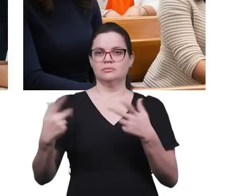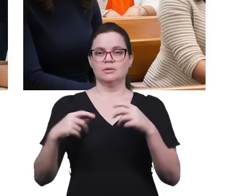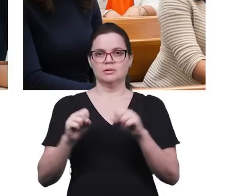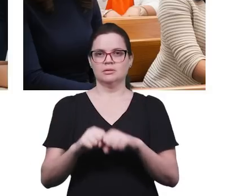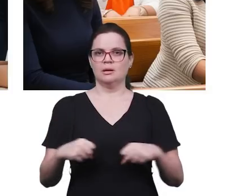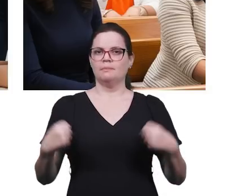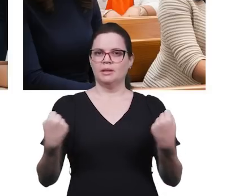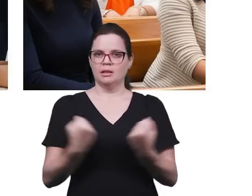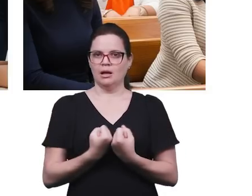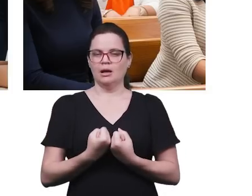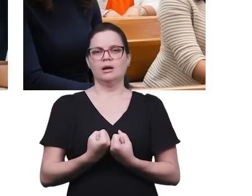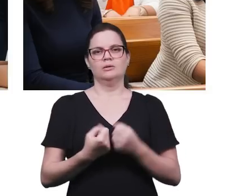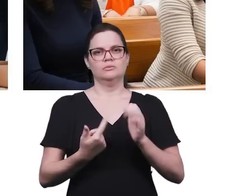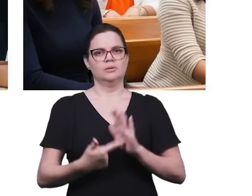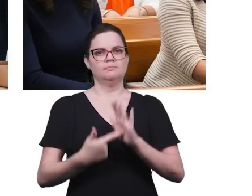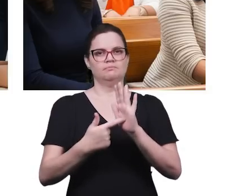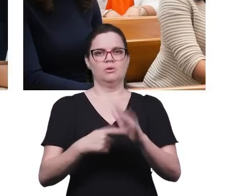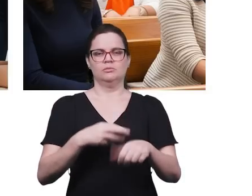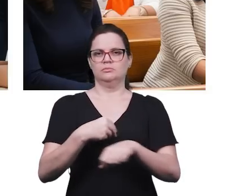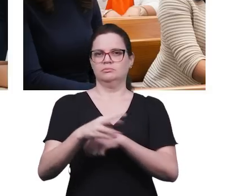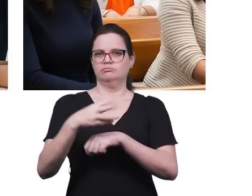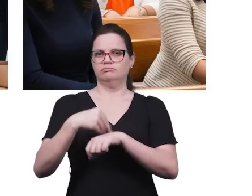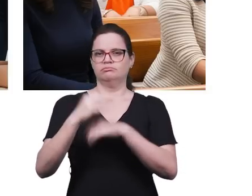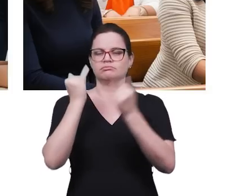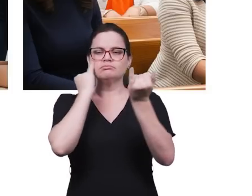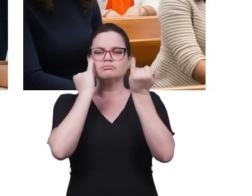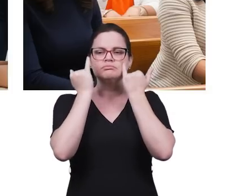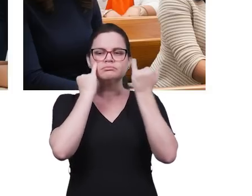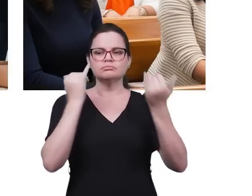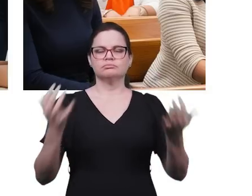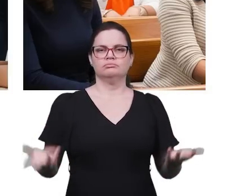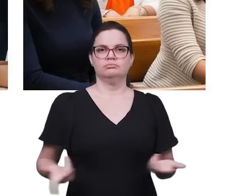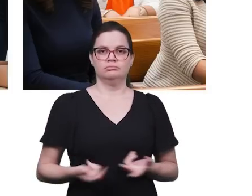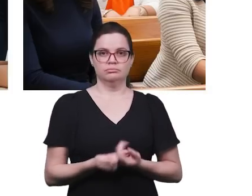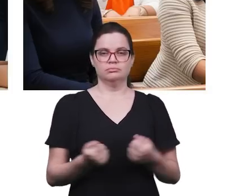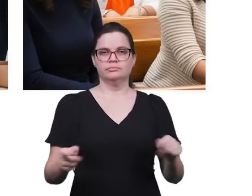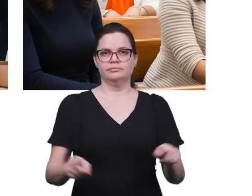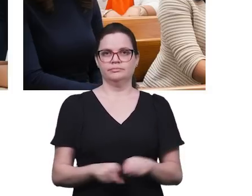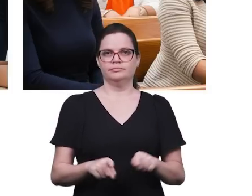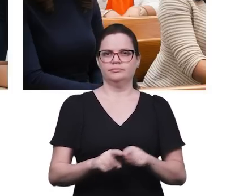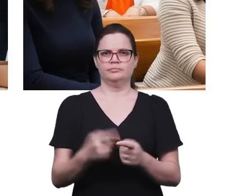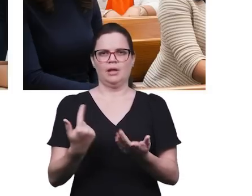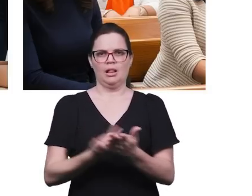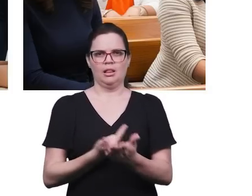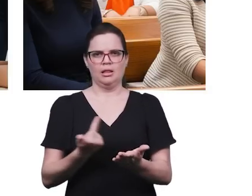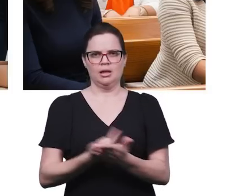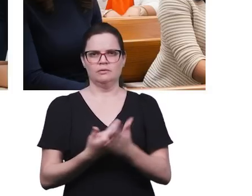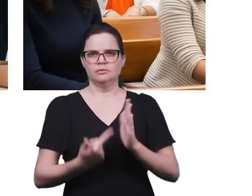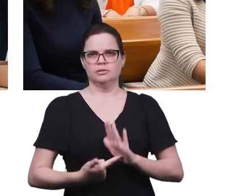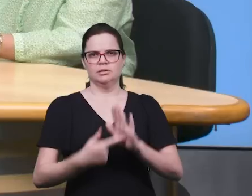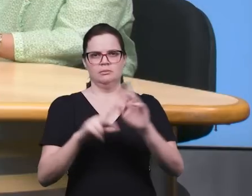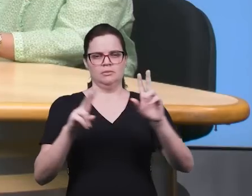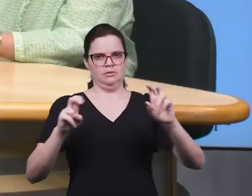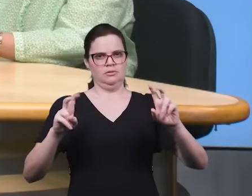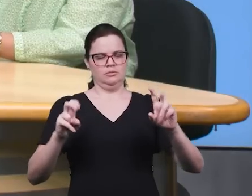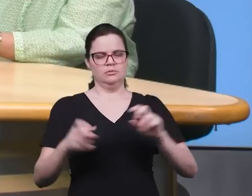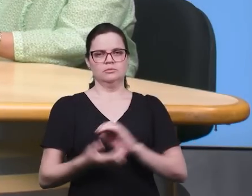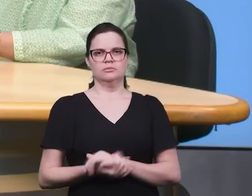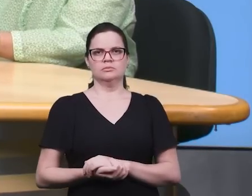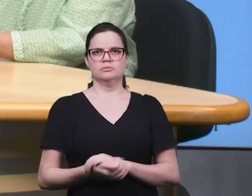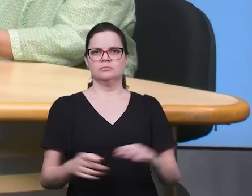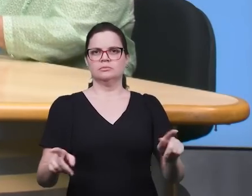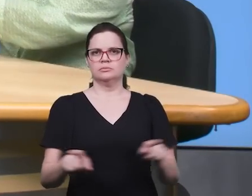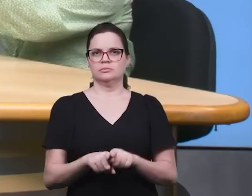os seminários que têm trazido tantas informações, né? Livros mesmo que falam sobre